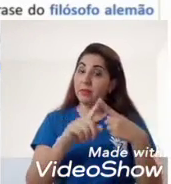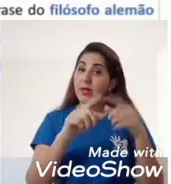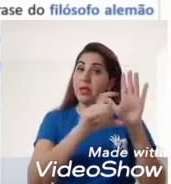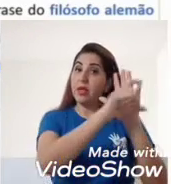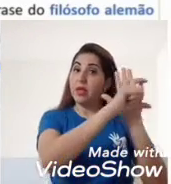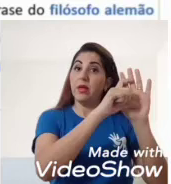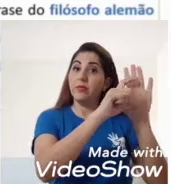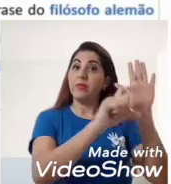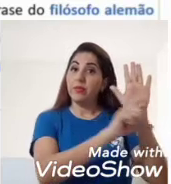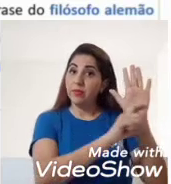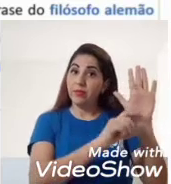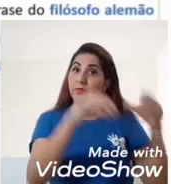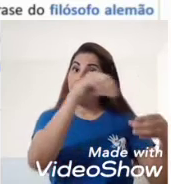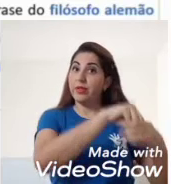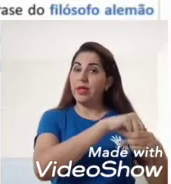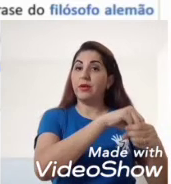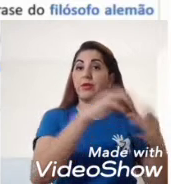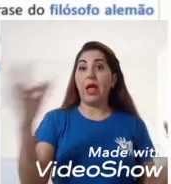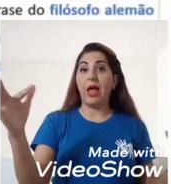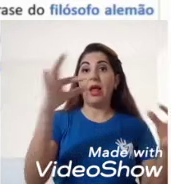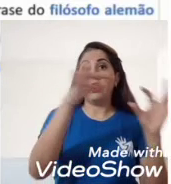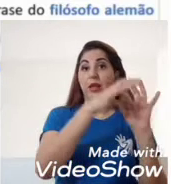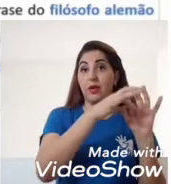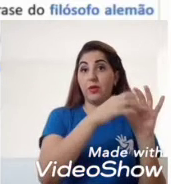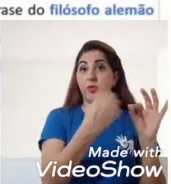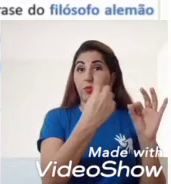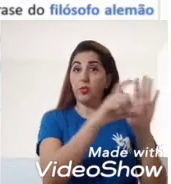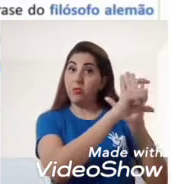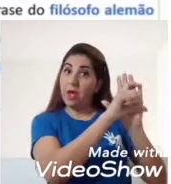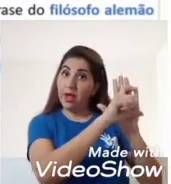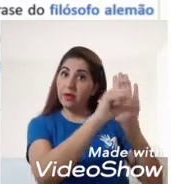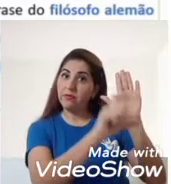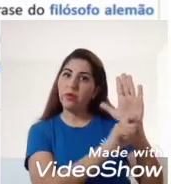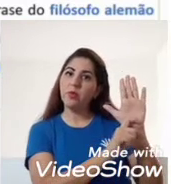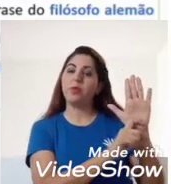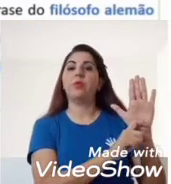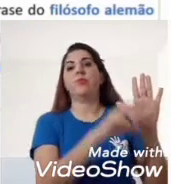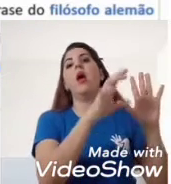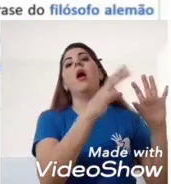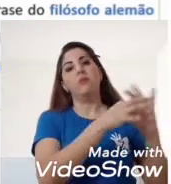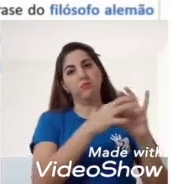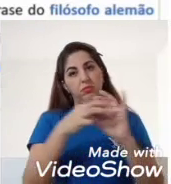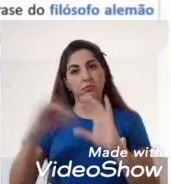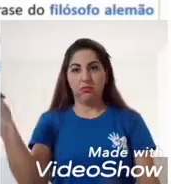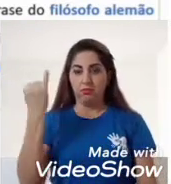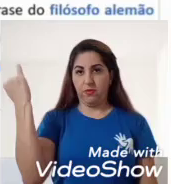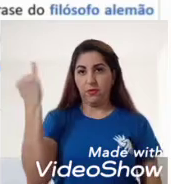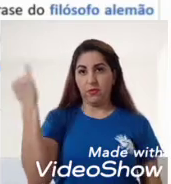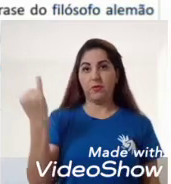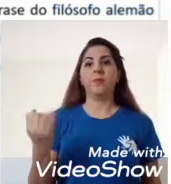coesão interparagráfica, ou seja, ligando um parágrafo ao outro. Então, o que é que você tem que